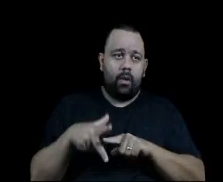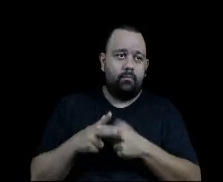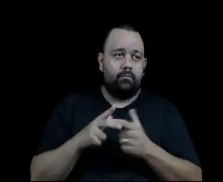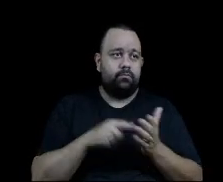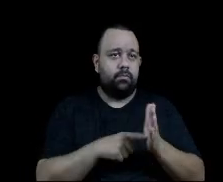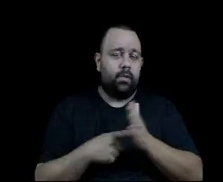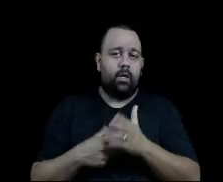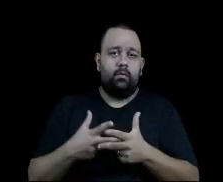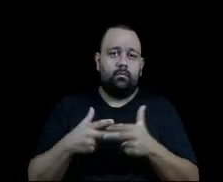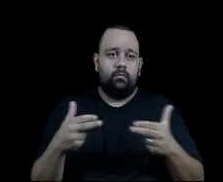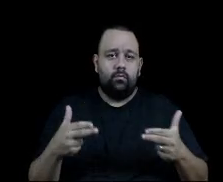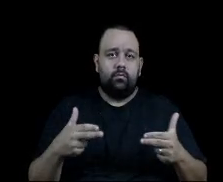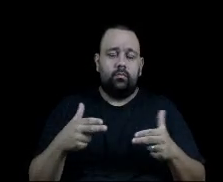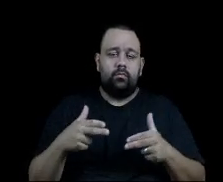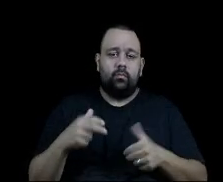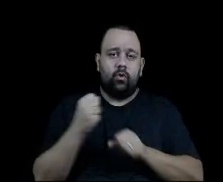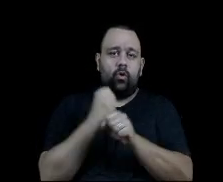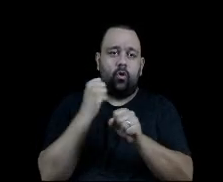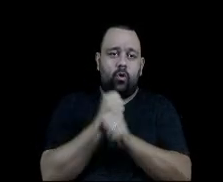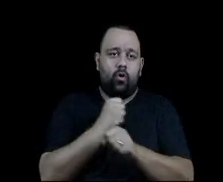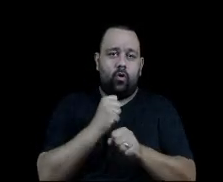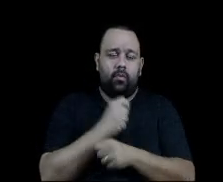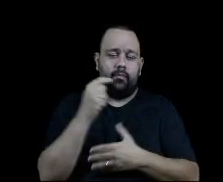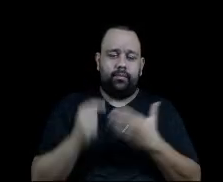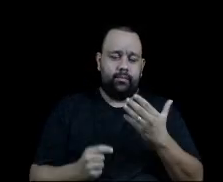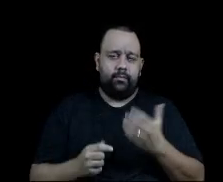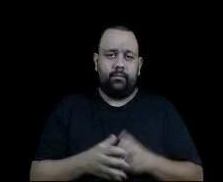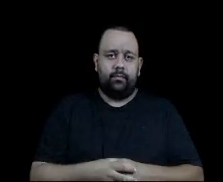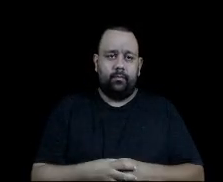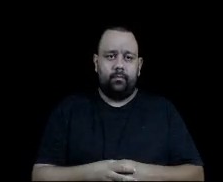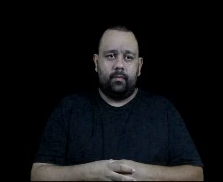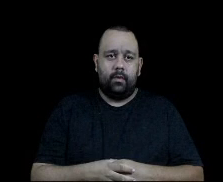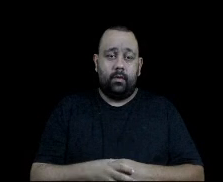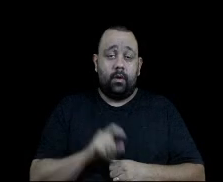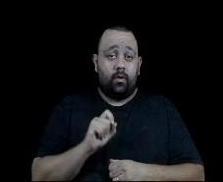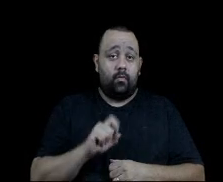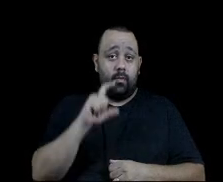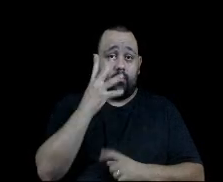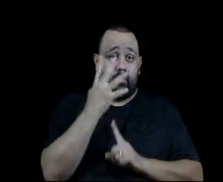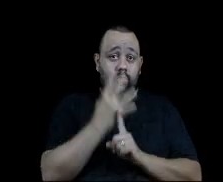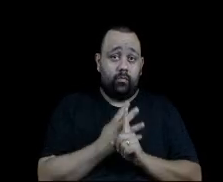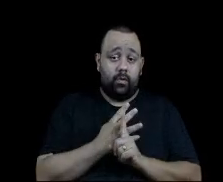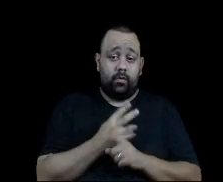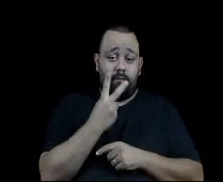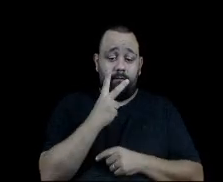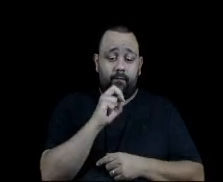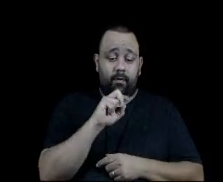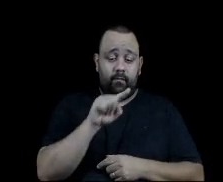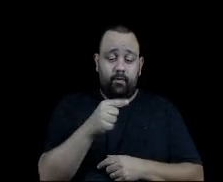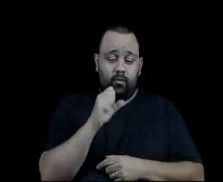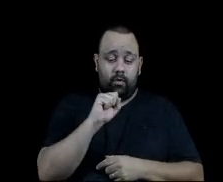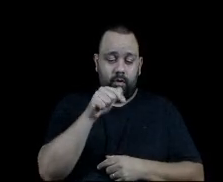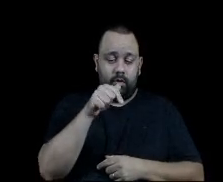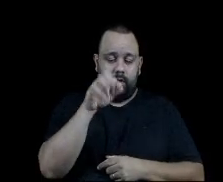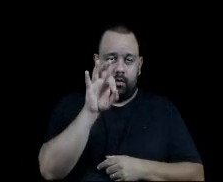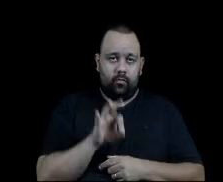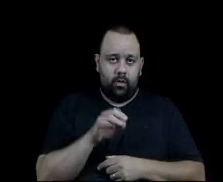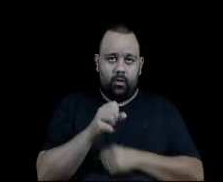compra de equipamentos, imóveis, obras. teve um aumento no quadrimestre